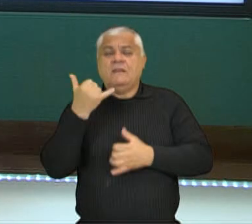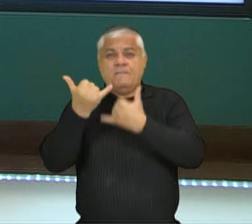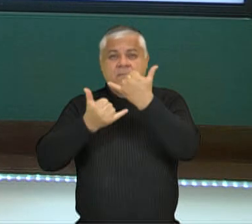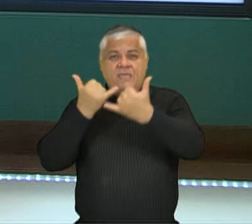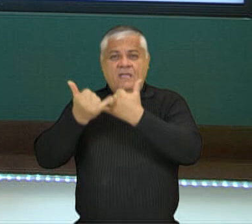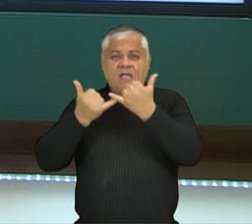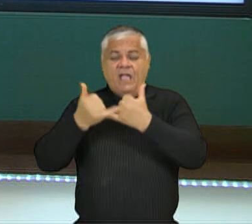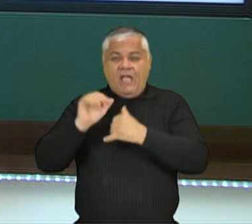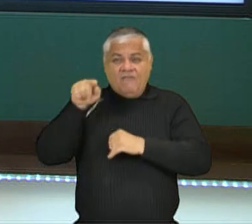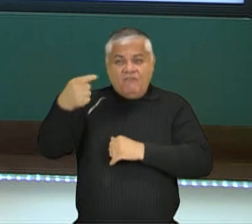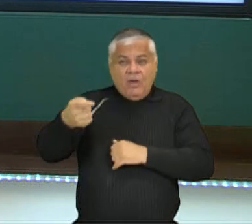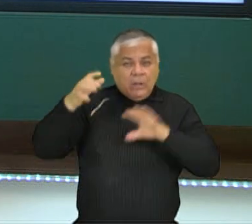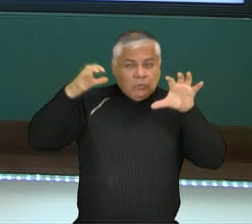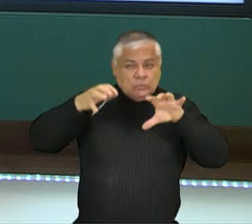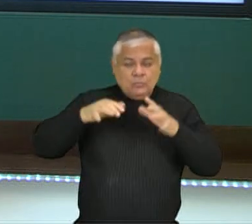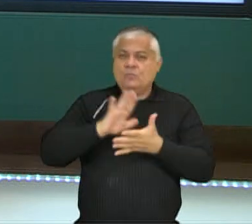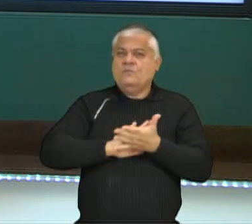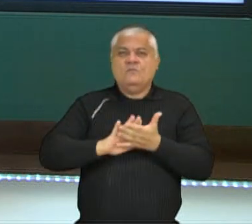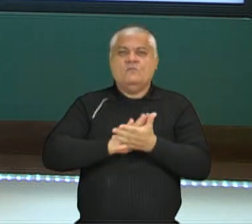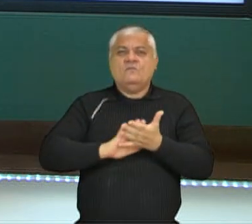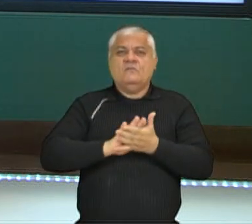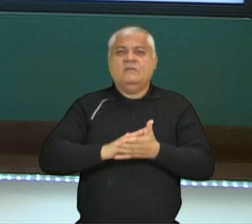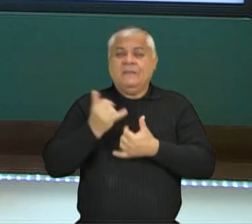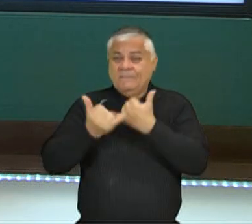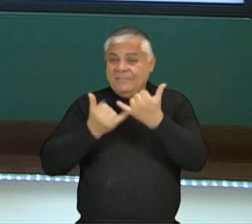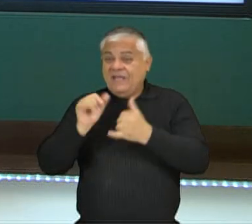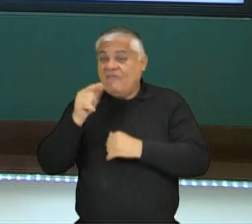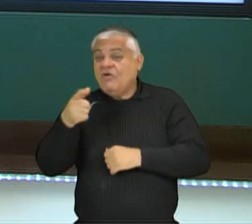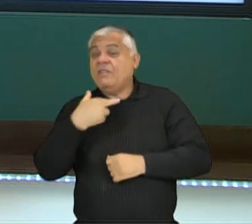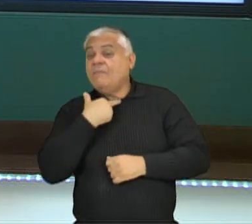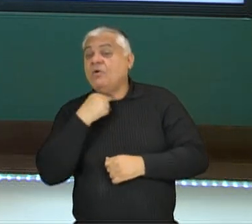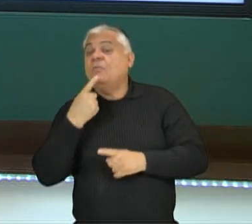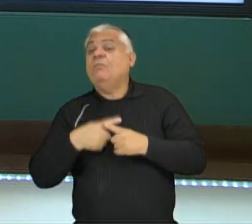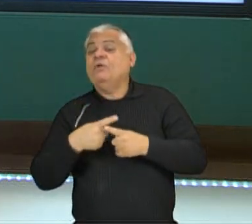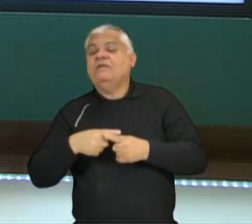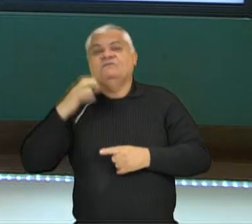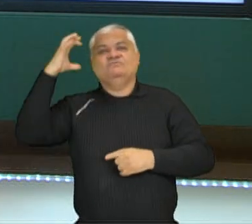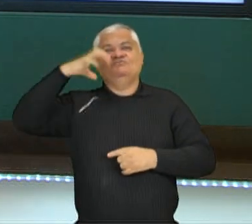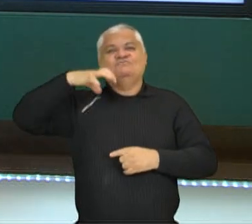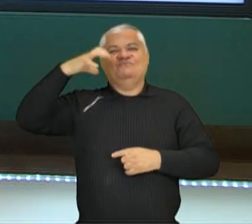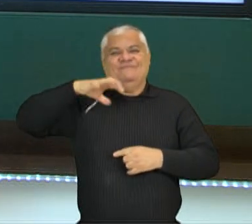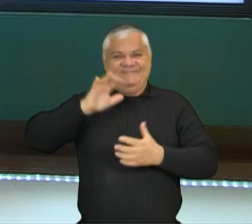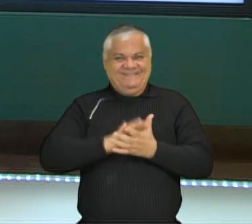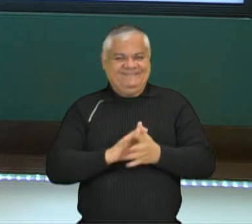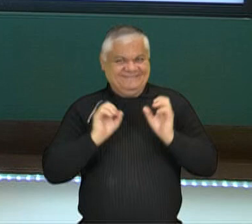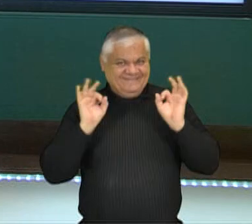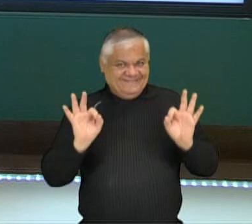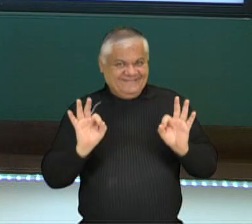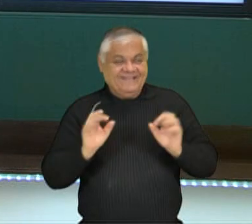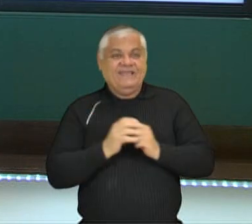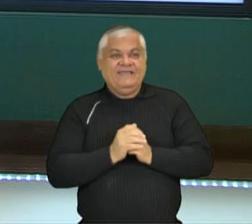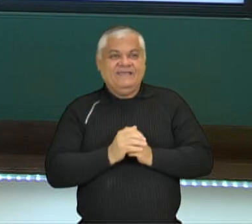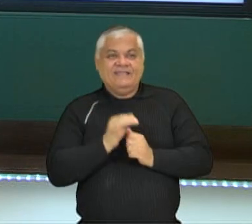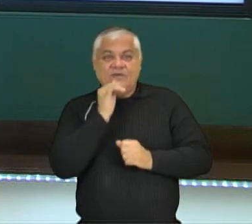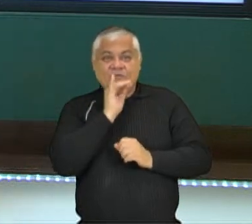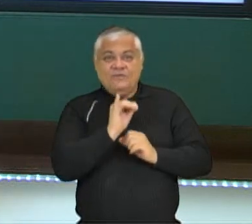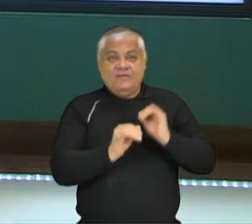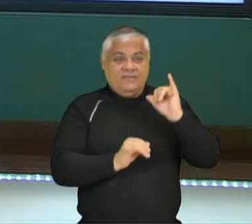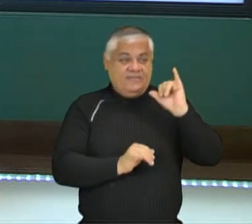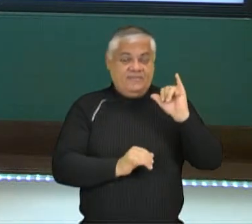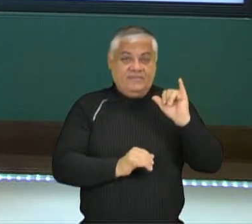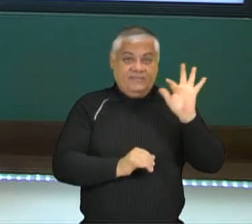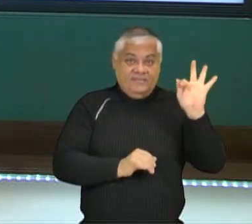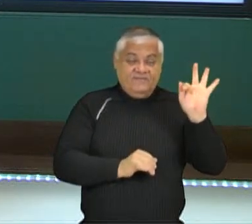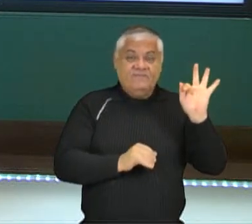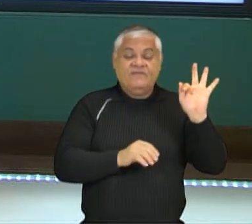lá fora. Qual é a condição para que ele não brinque lá fora? Se chover. Então, gente, A frase com if, o verbo vem sempre no